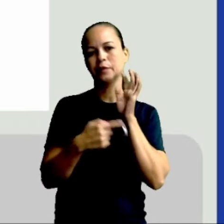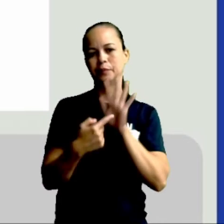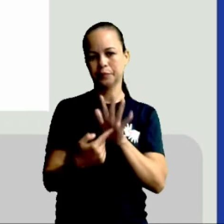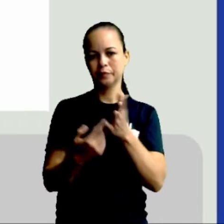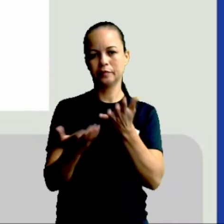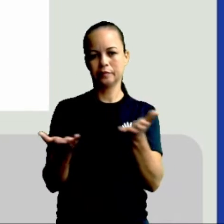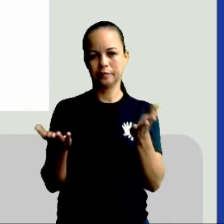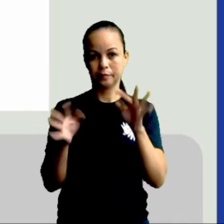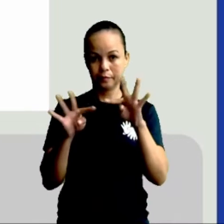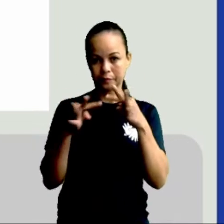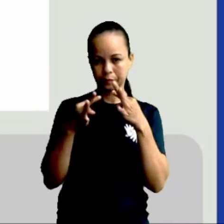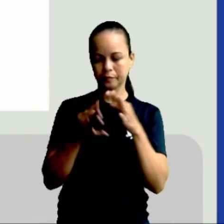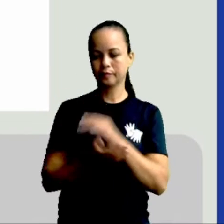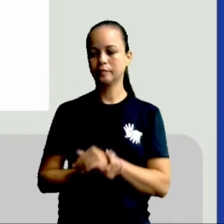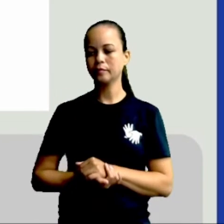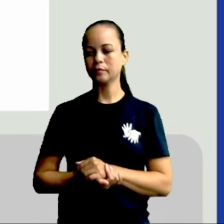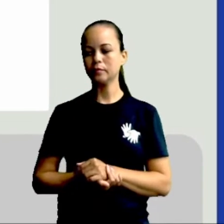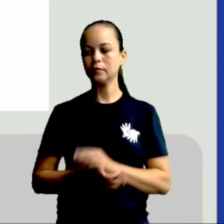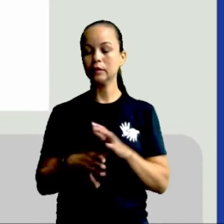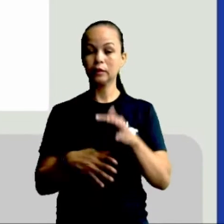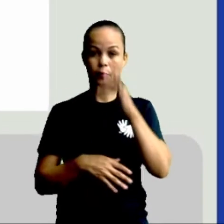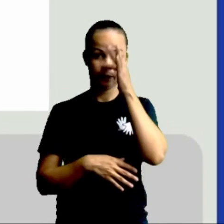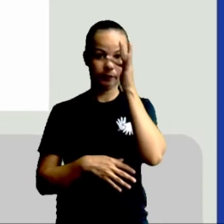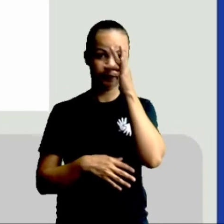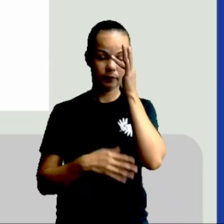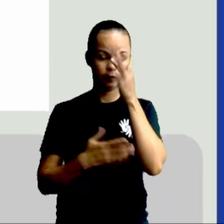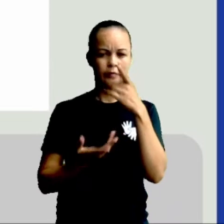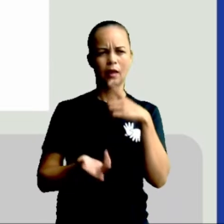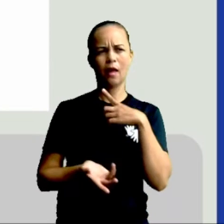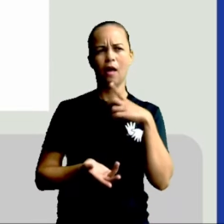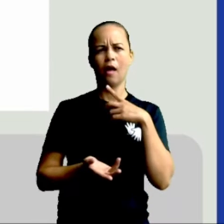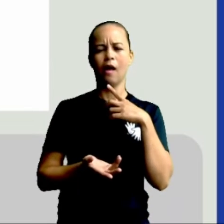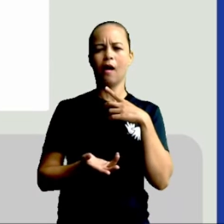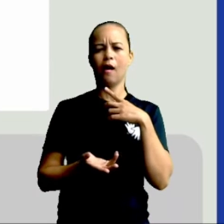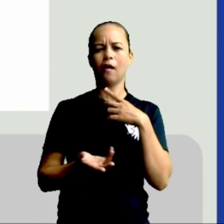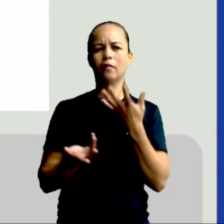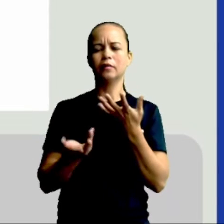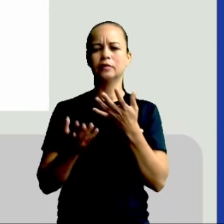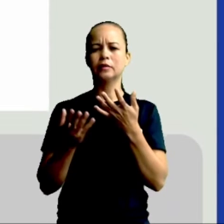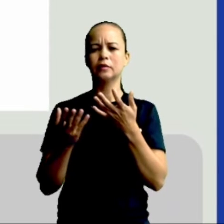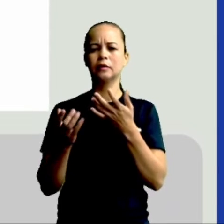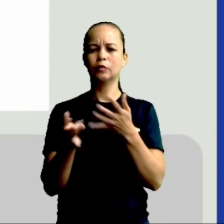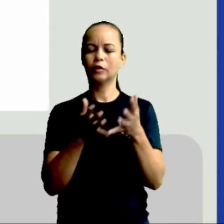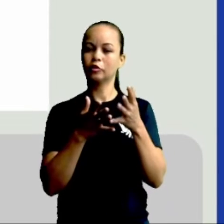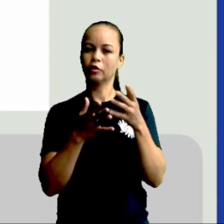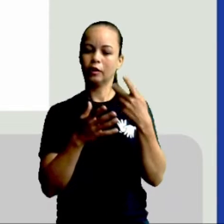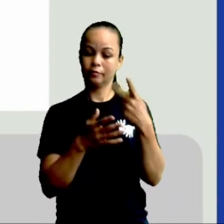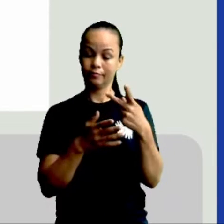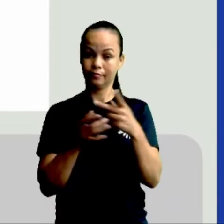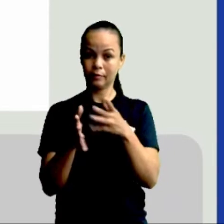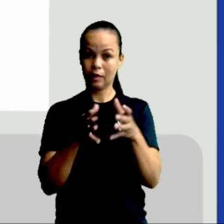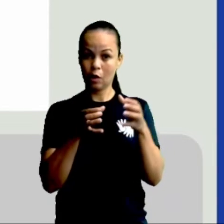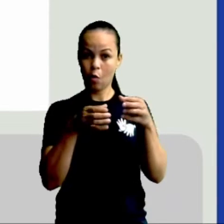atenção. Então as plantas, gente, elas têm, e a gente pode dizer, gente, que até os agentes polinizadores evoluíram também como